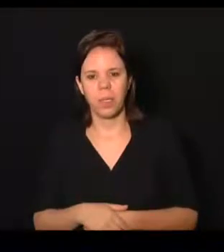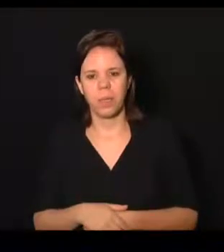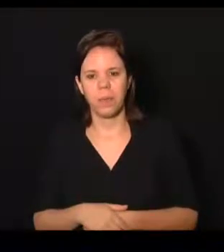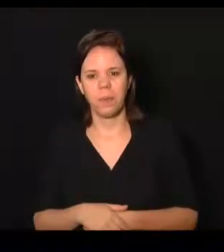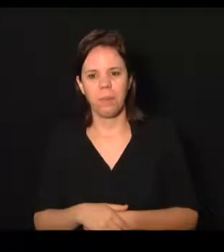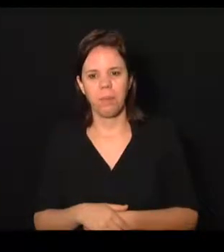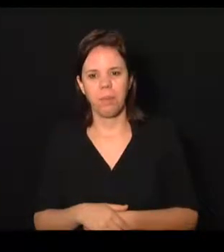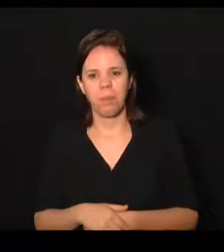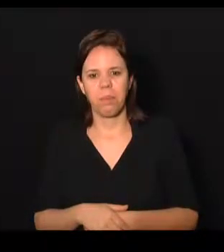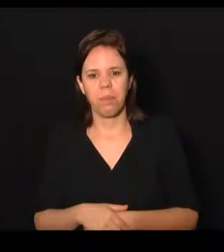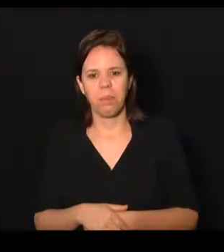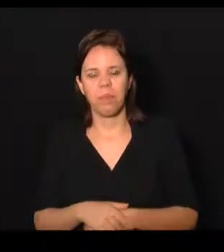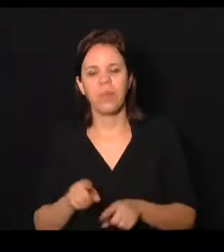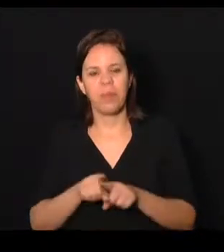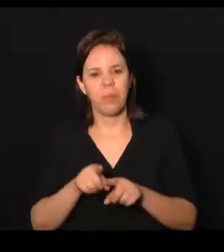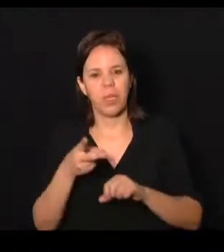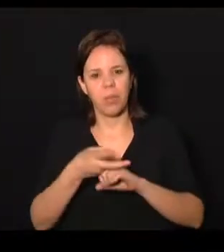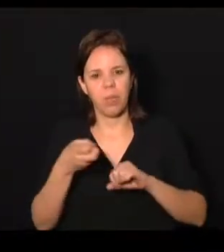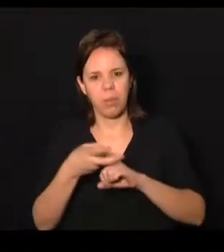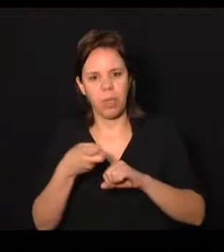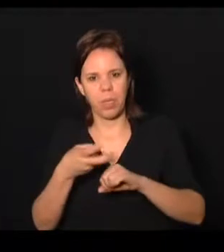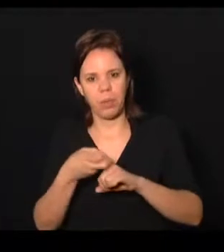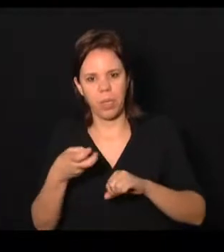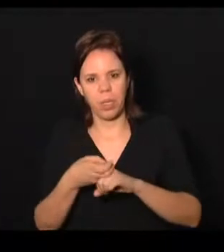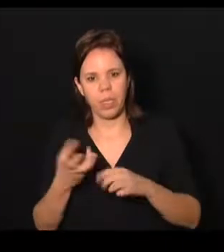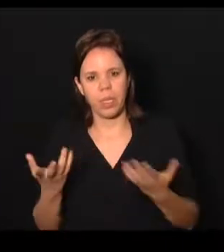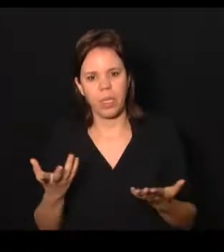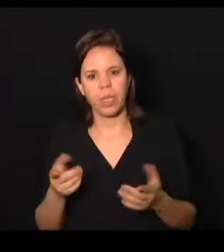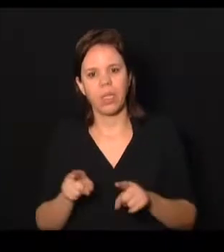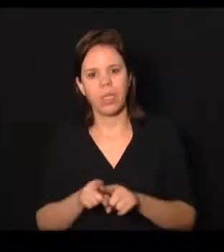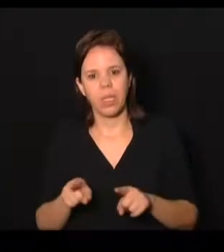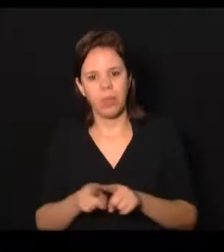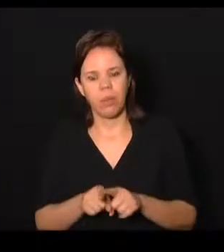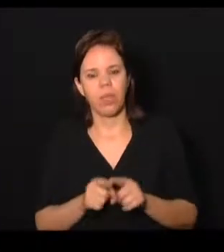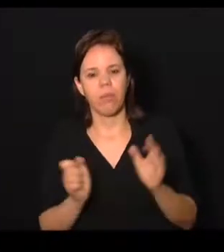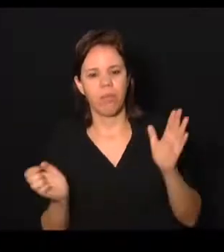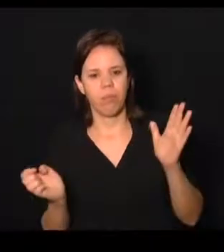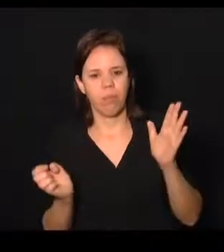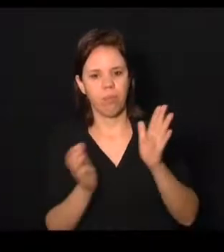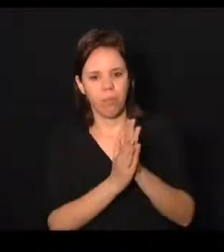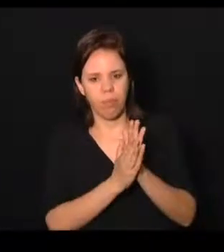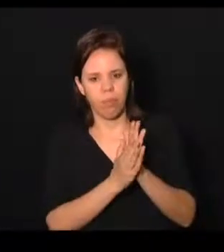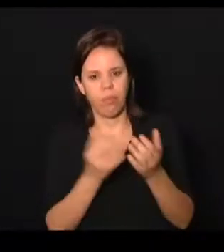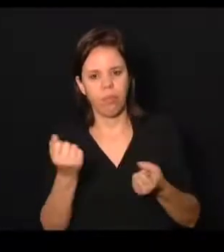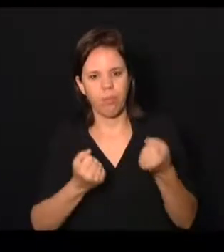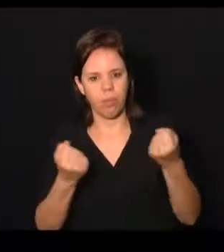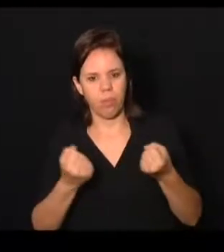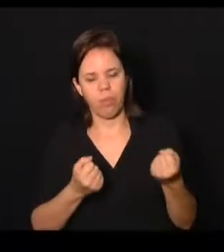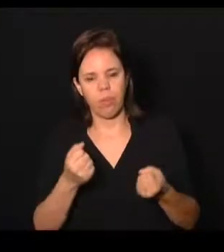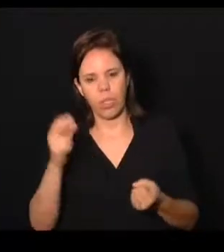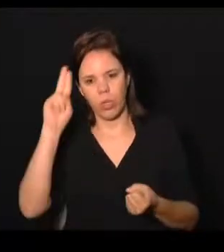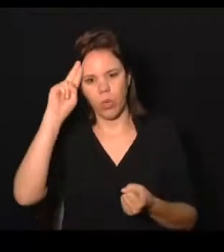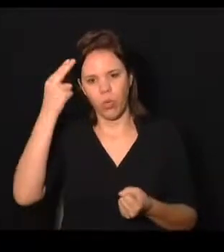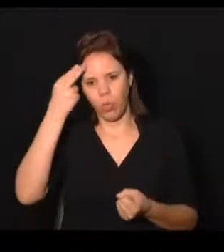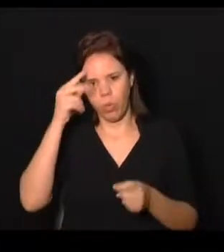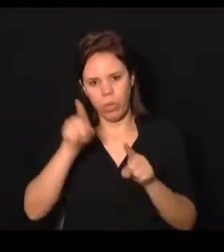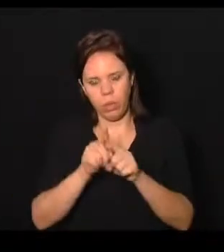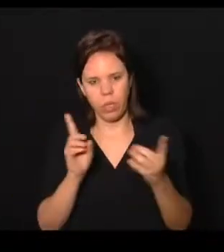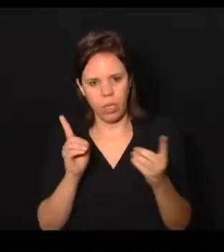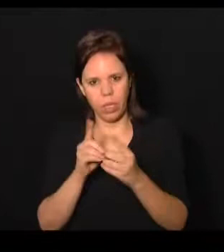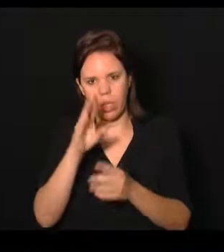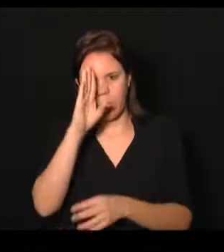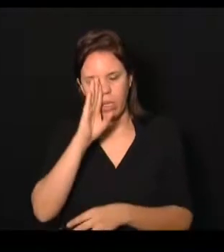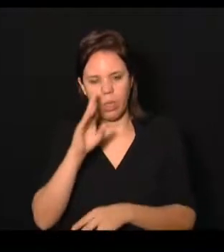Também quanto ao aplicativo, né, o adesivo nos veículos de aplicativo, né, um atendimento gratuito também, né,